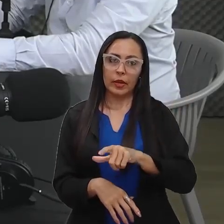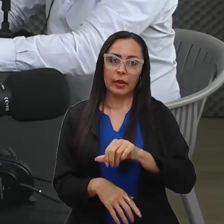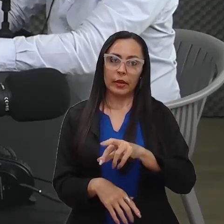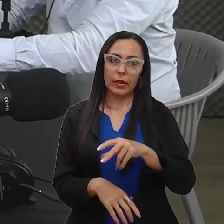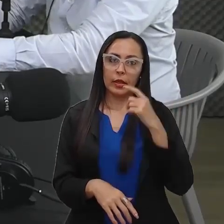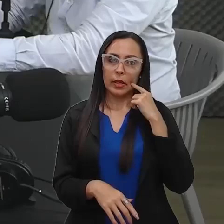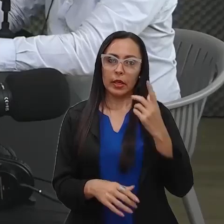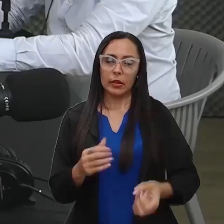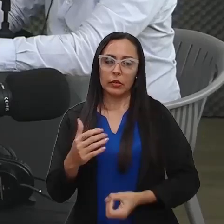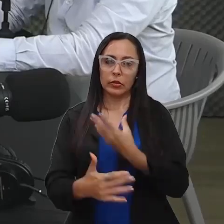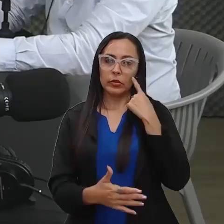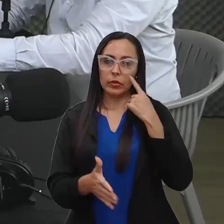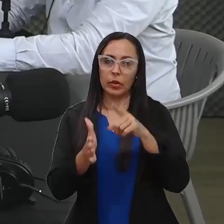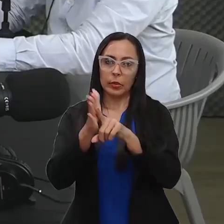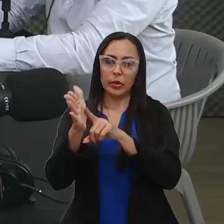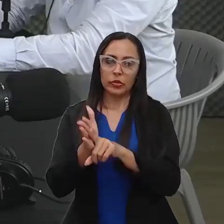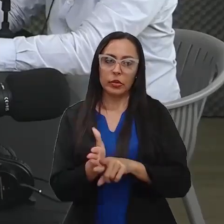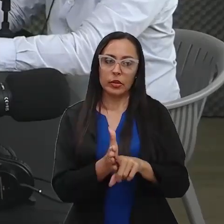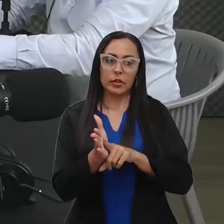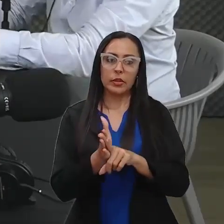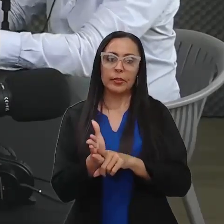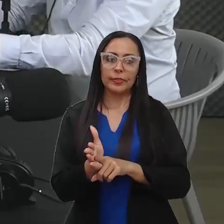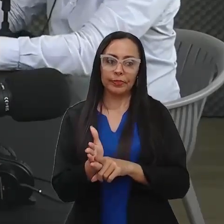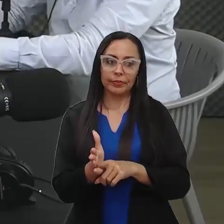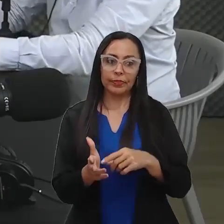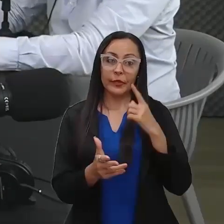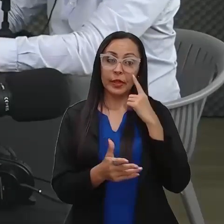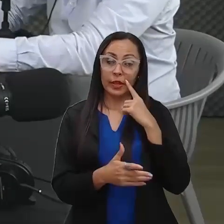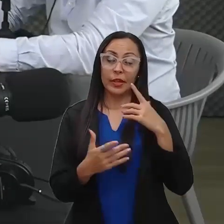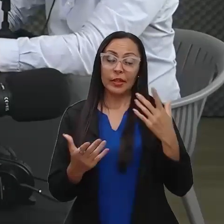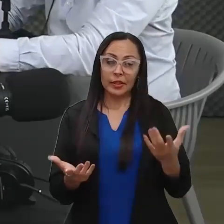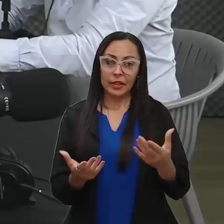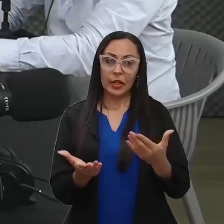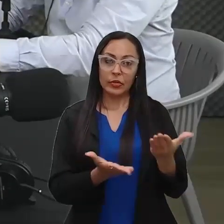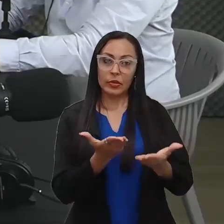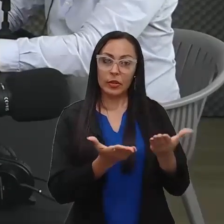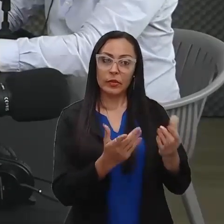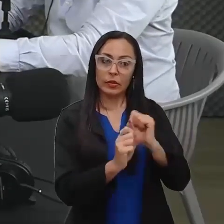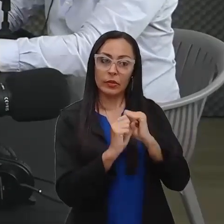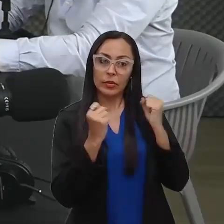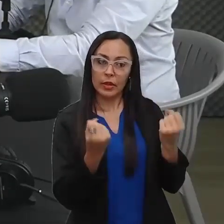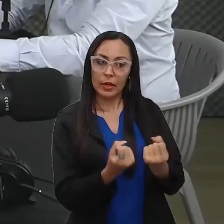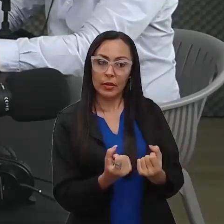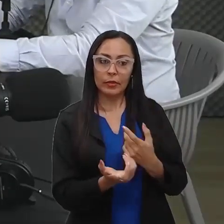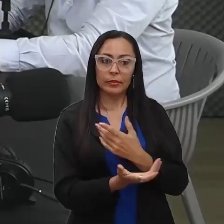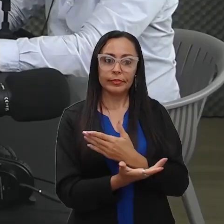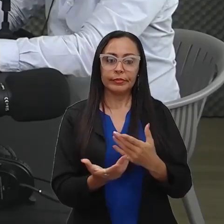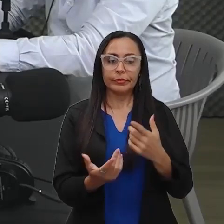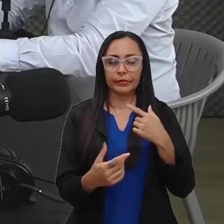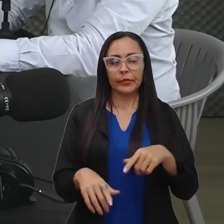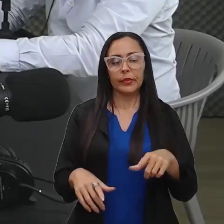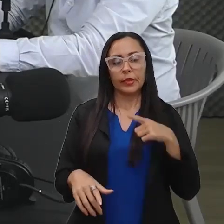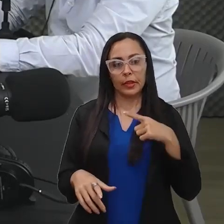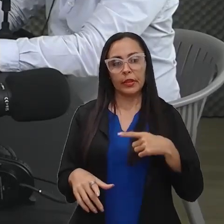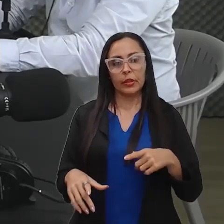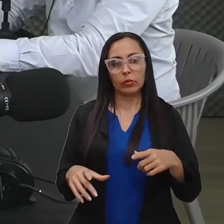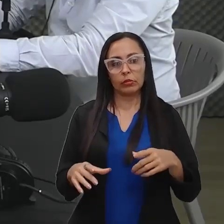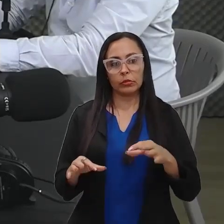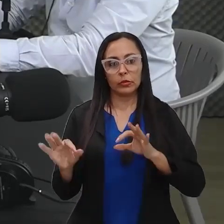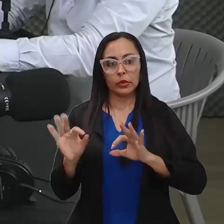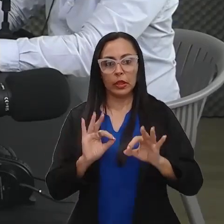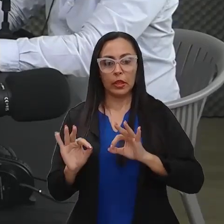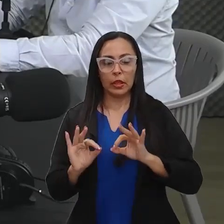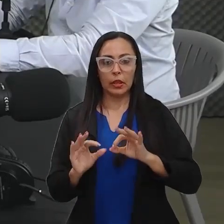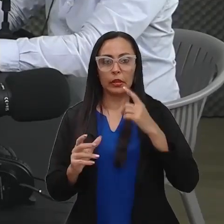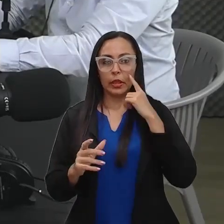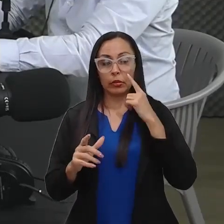uma pesquisa. Isso, exatamente. A Valéria que é do serviço social, né? Isso, né? E que também tem um trabalho muito